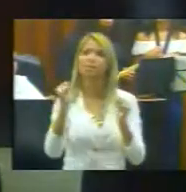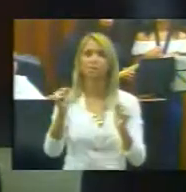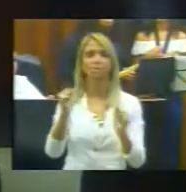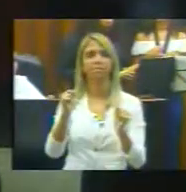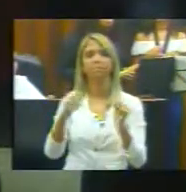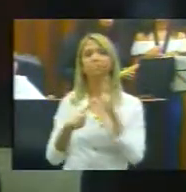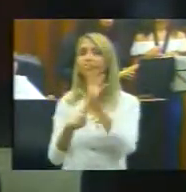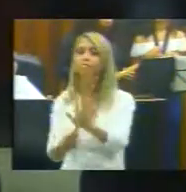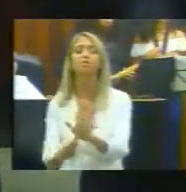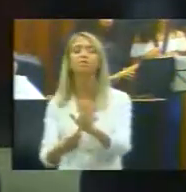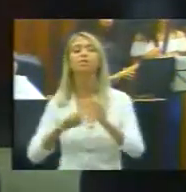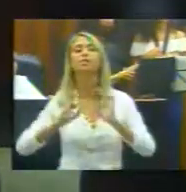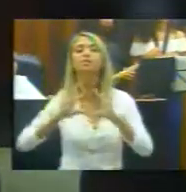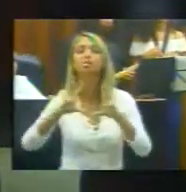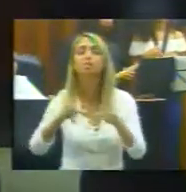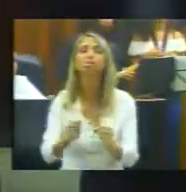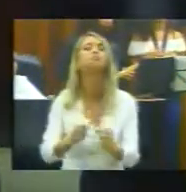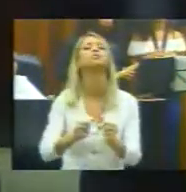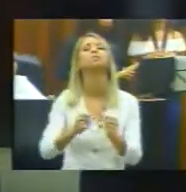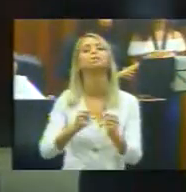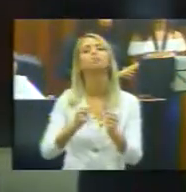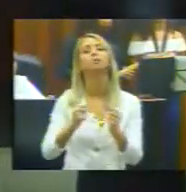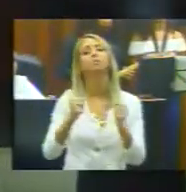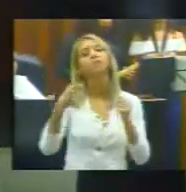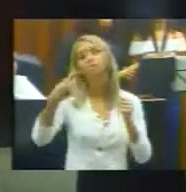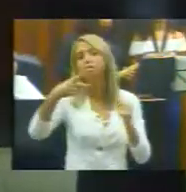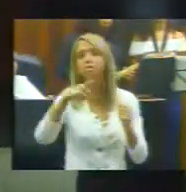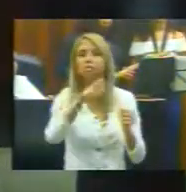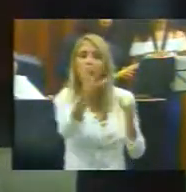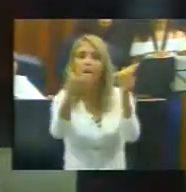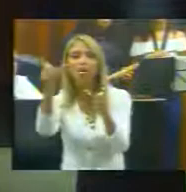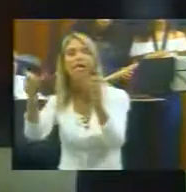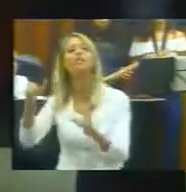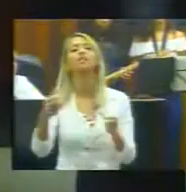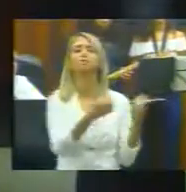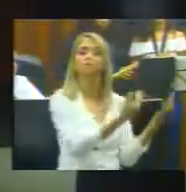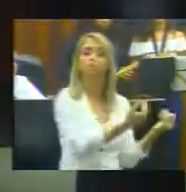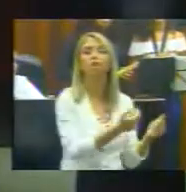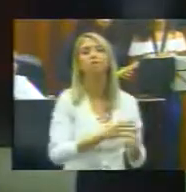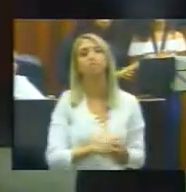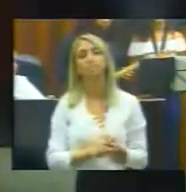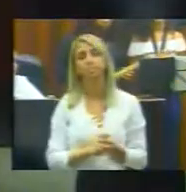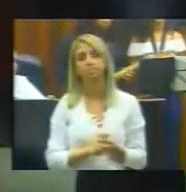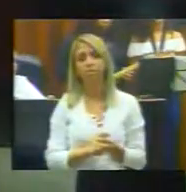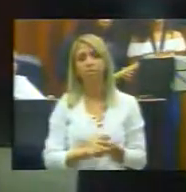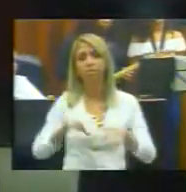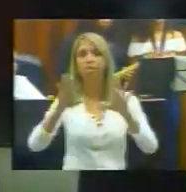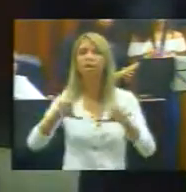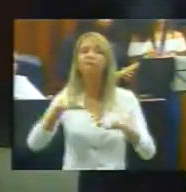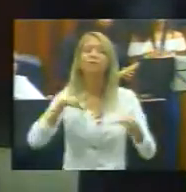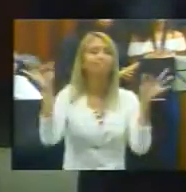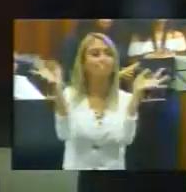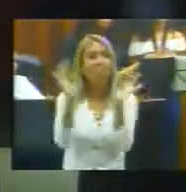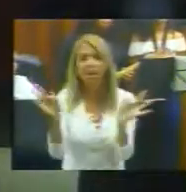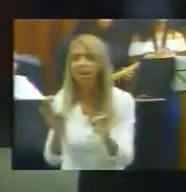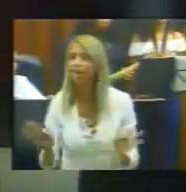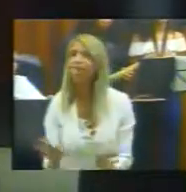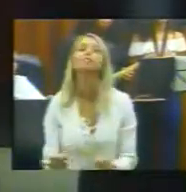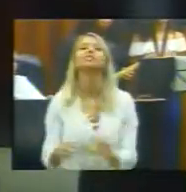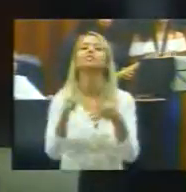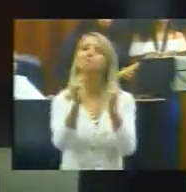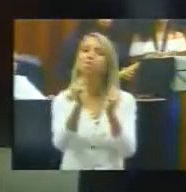poder nos trazer depois desses 30 dias com indicações, requerimentos e projetos. Então, eu fico muito feliz em poder